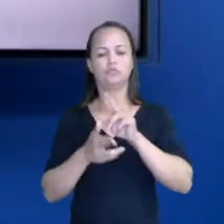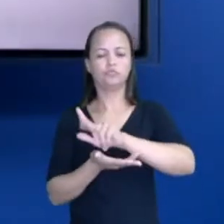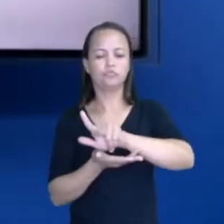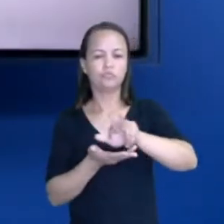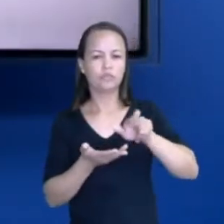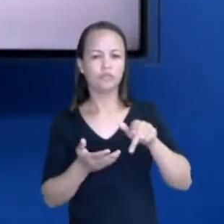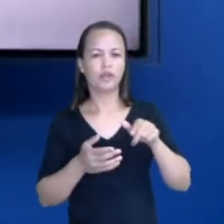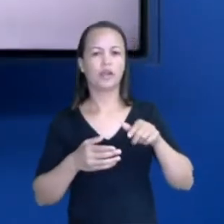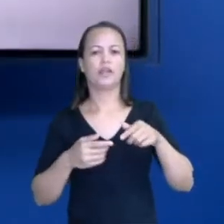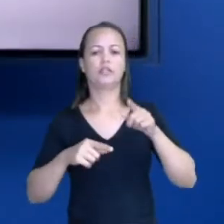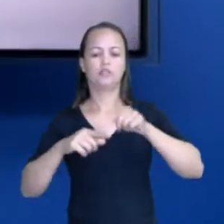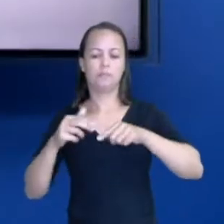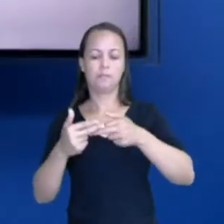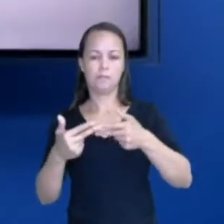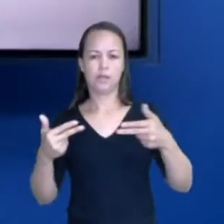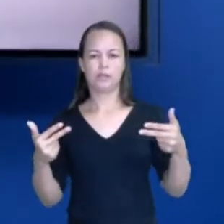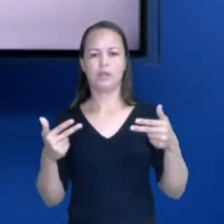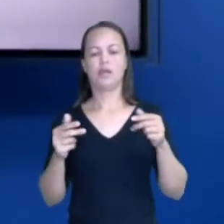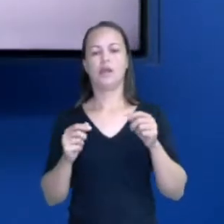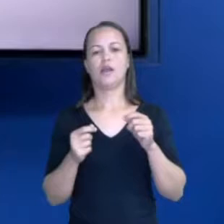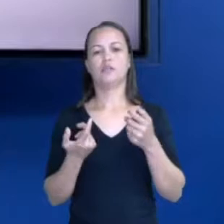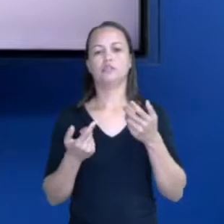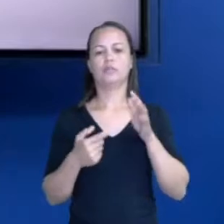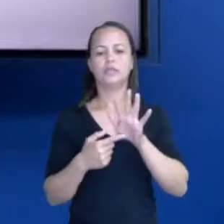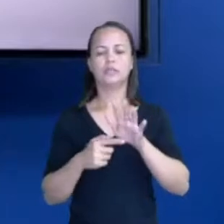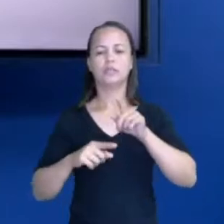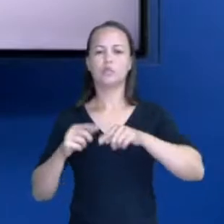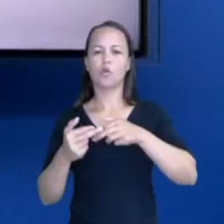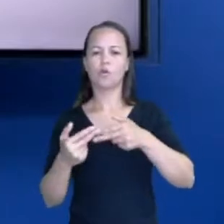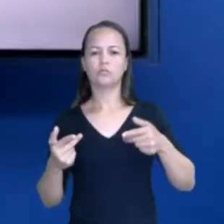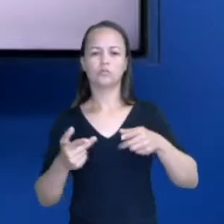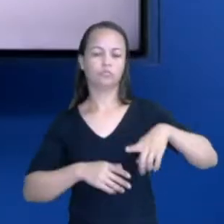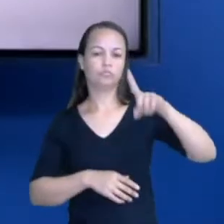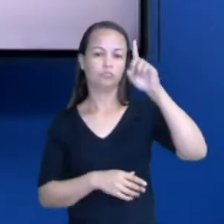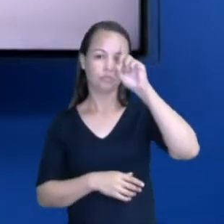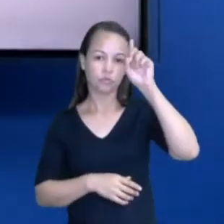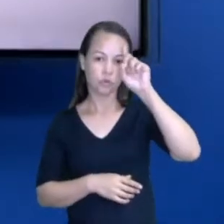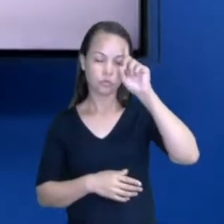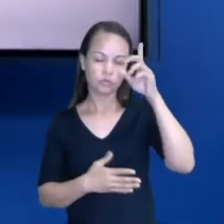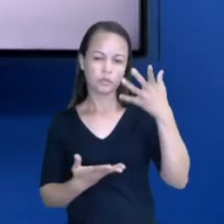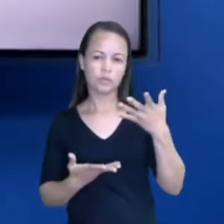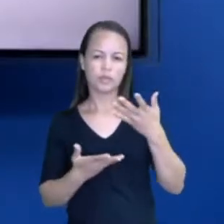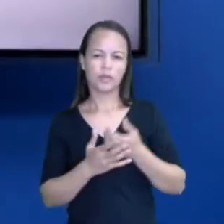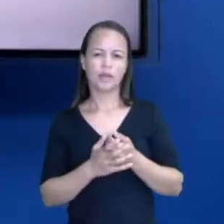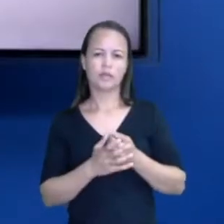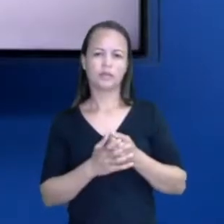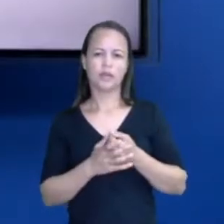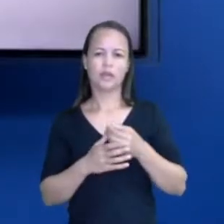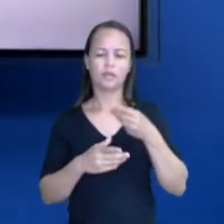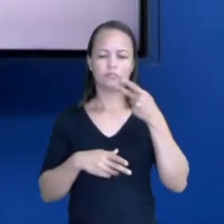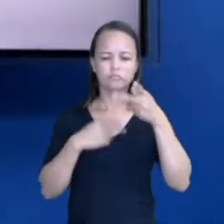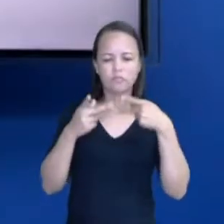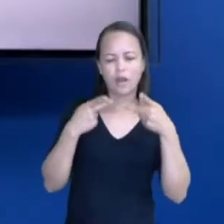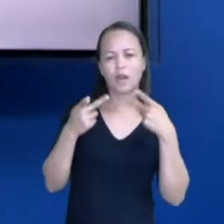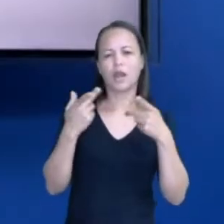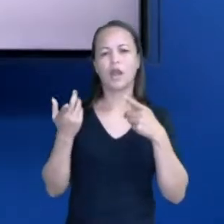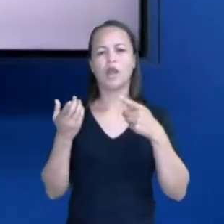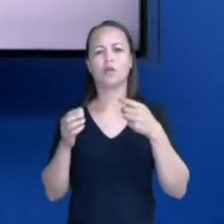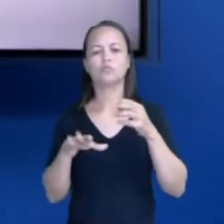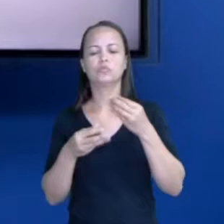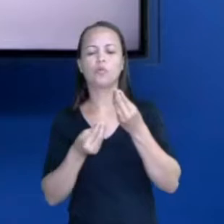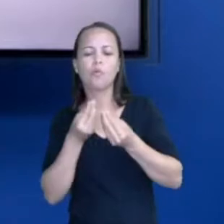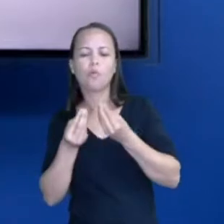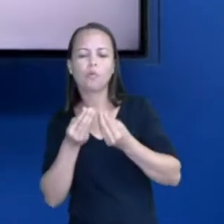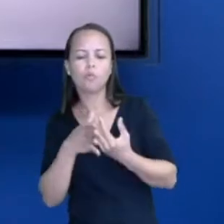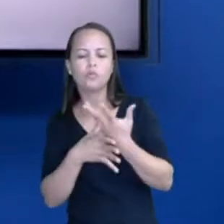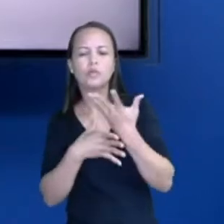diferentes materiais presentes, certo? Em objetos de uso cotidiano, discutindo a sua origem, discutindo os